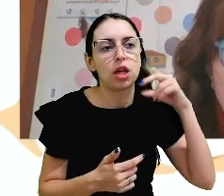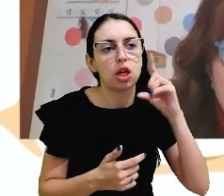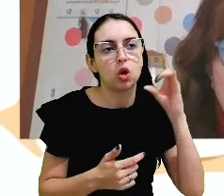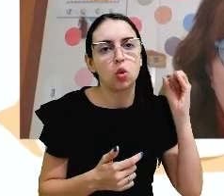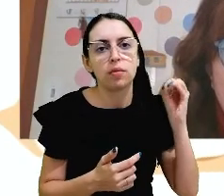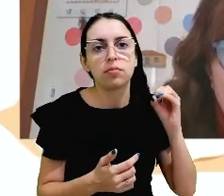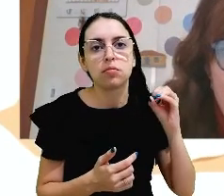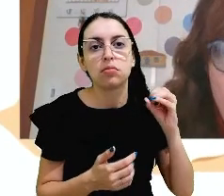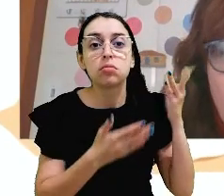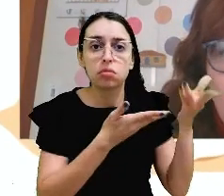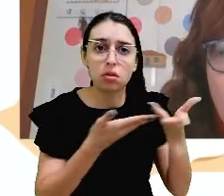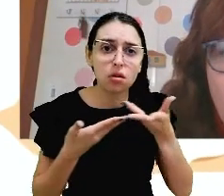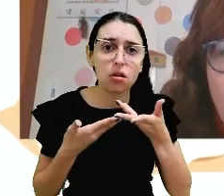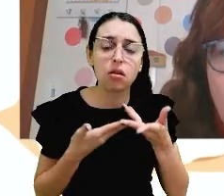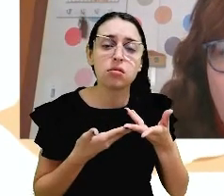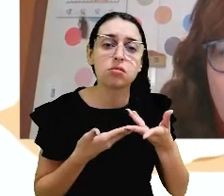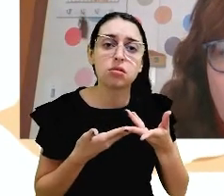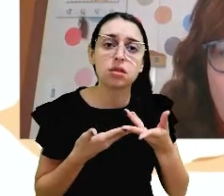doutora Fabiana falou antes,